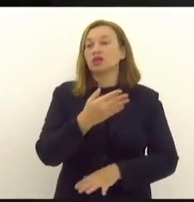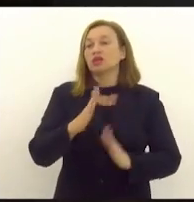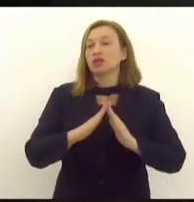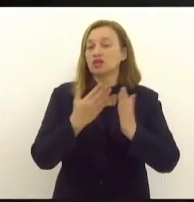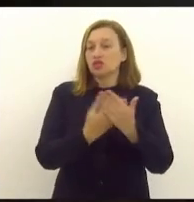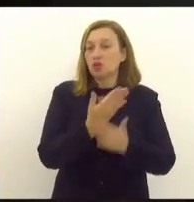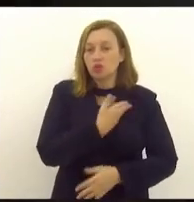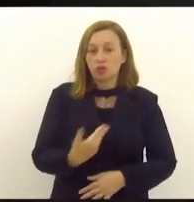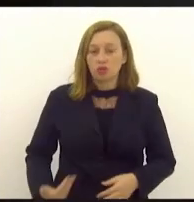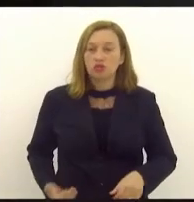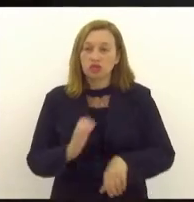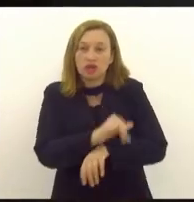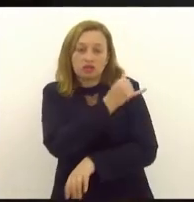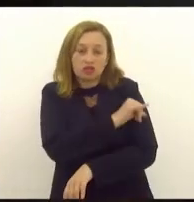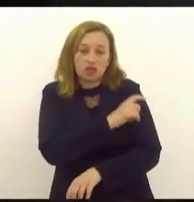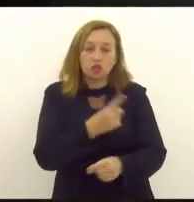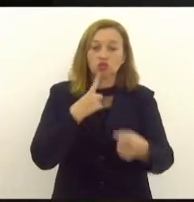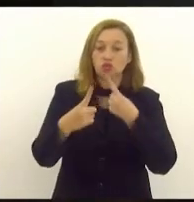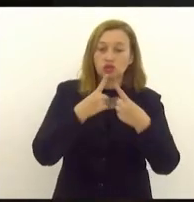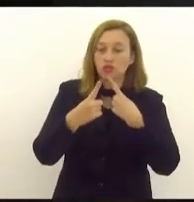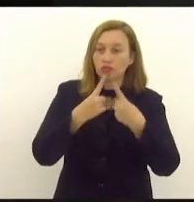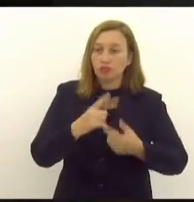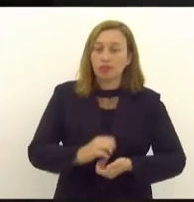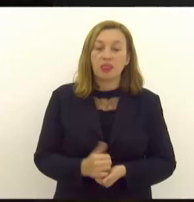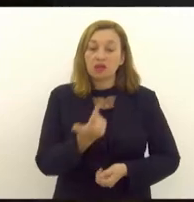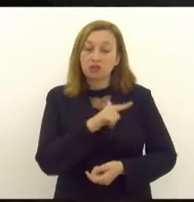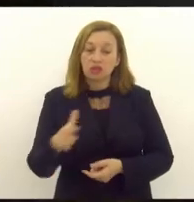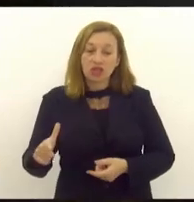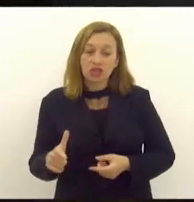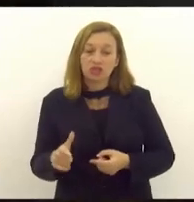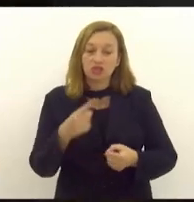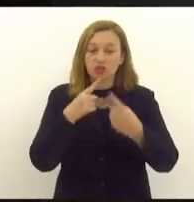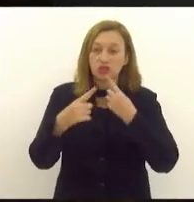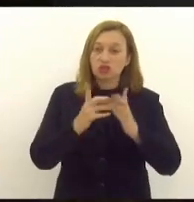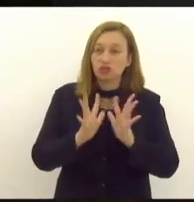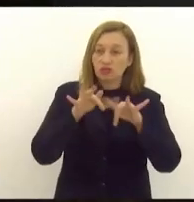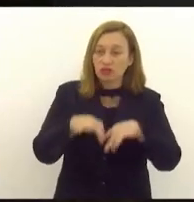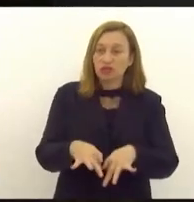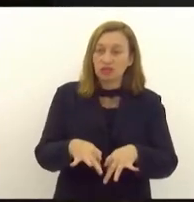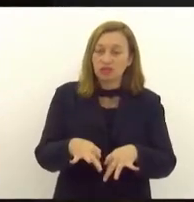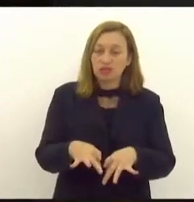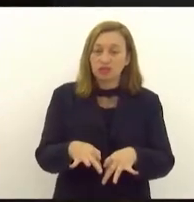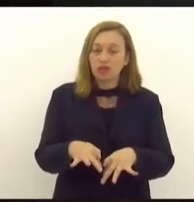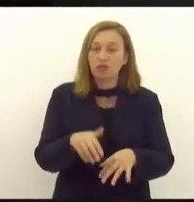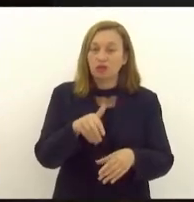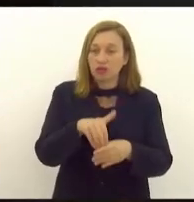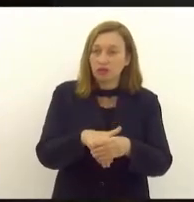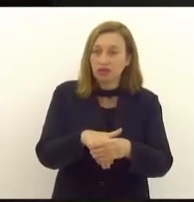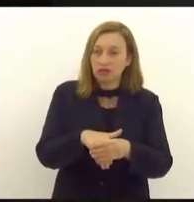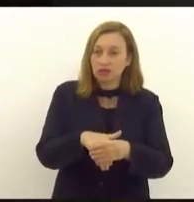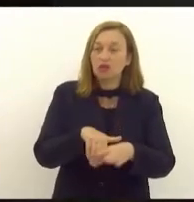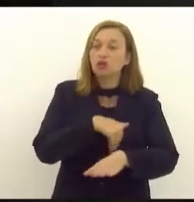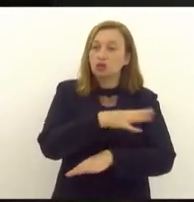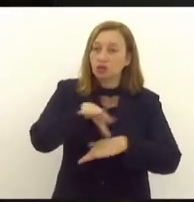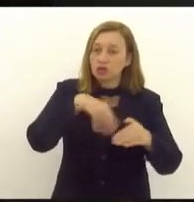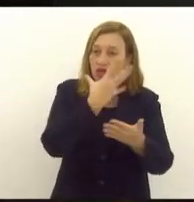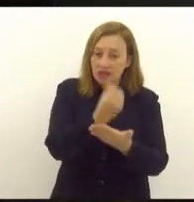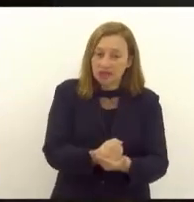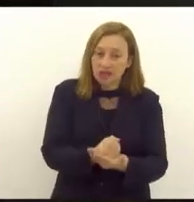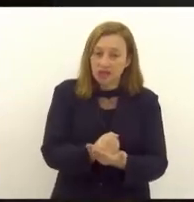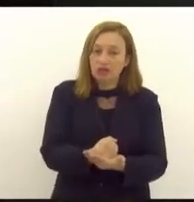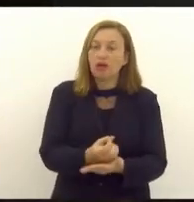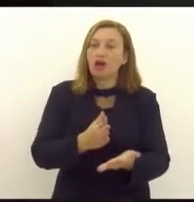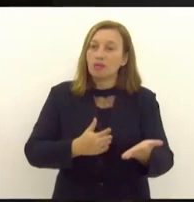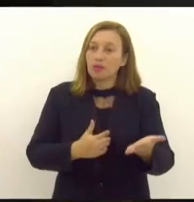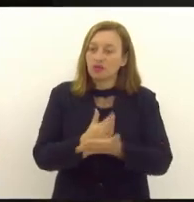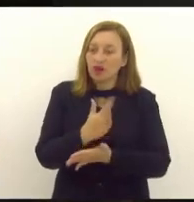Rio de Janeiro em discussão não havendo Quem Queira discutir encerrado a discussão em votação senhores que a própria irmã Deus